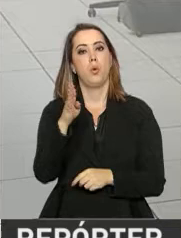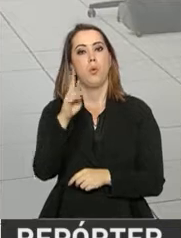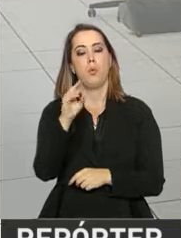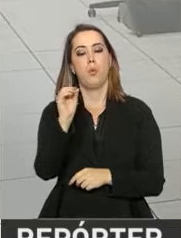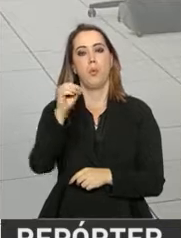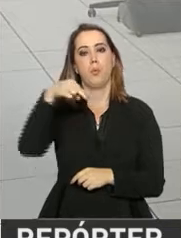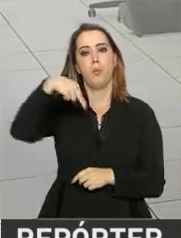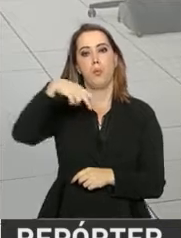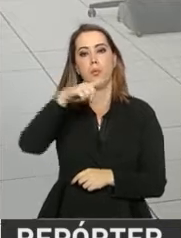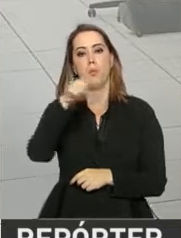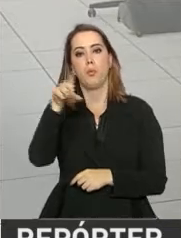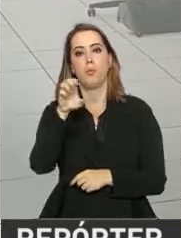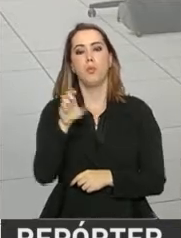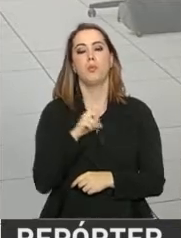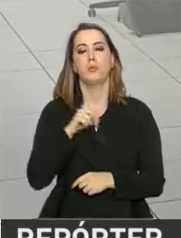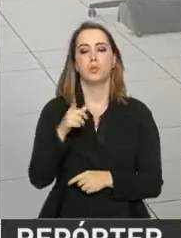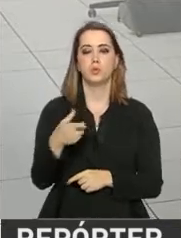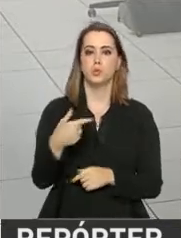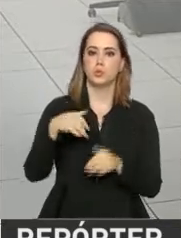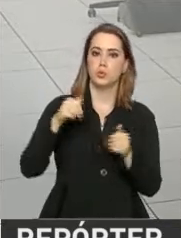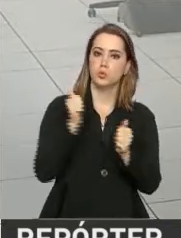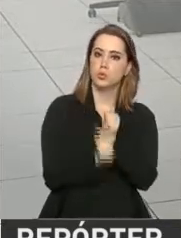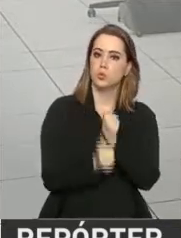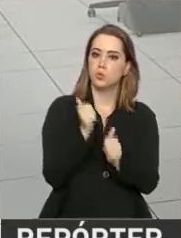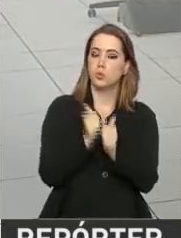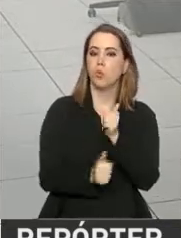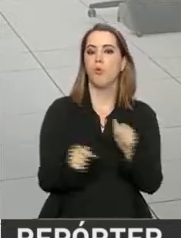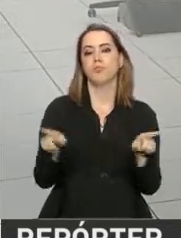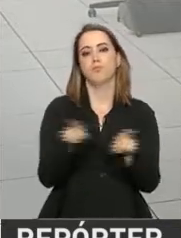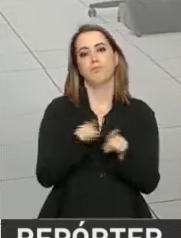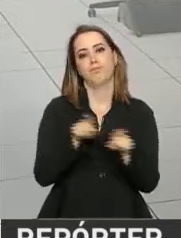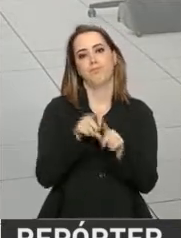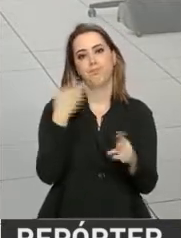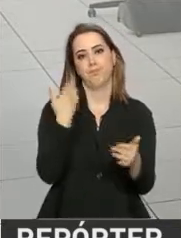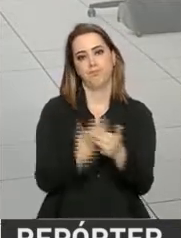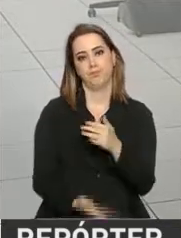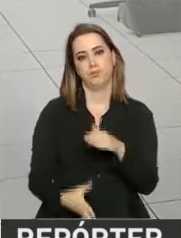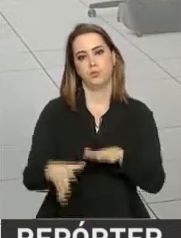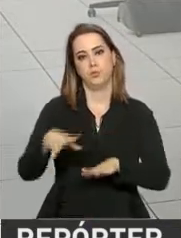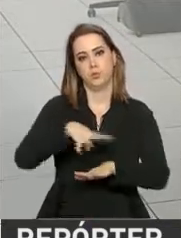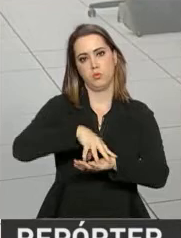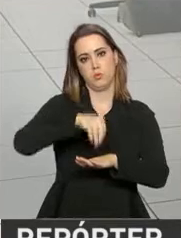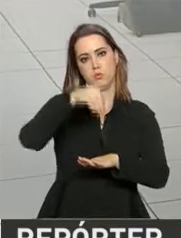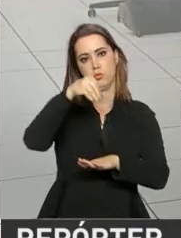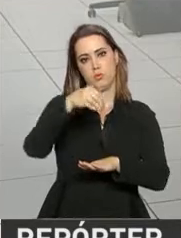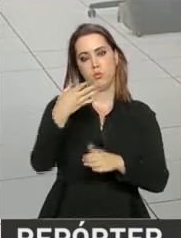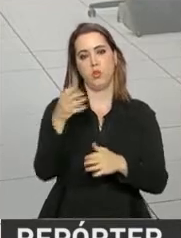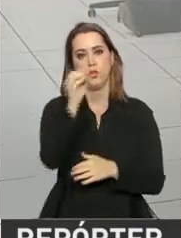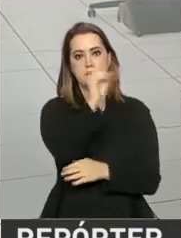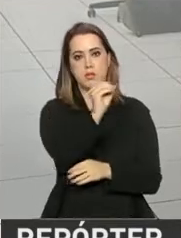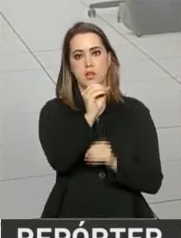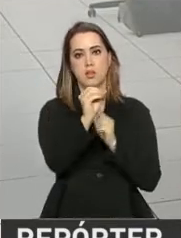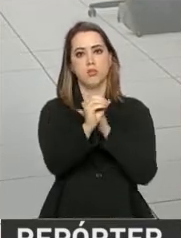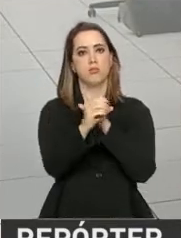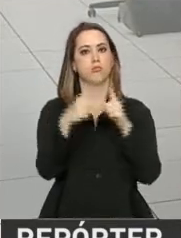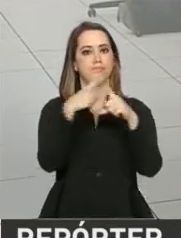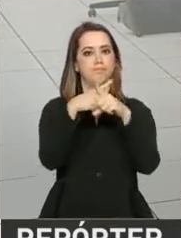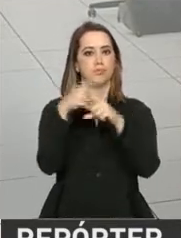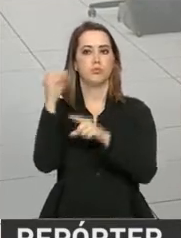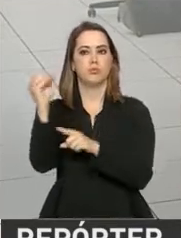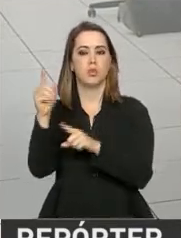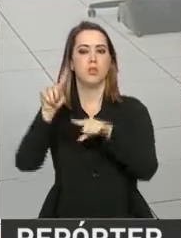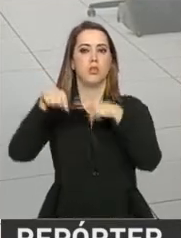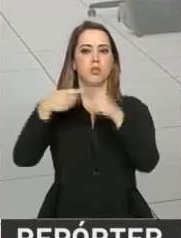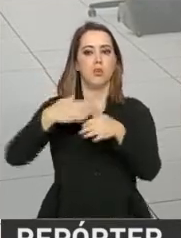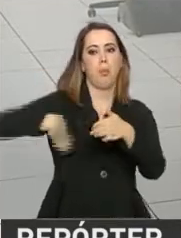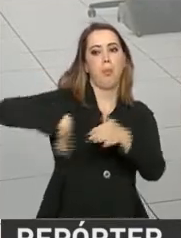para o futebol feminino. As meninas perderam para a Suécia. No tempo normal, o resultado ficou em 0-0. A disputa foi para os pênaltis